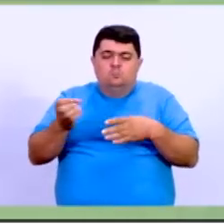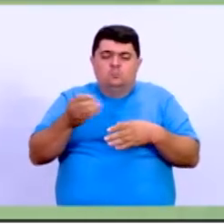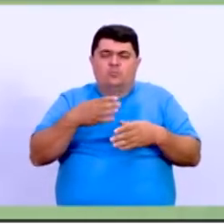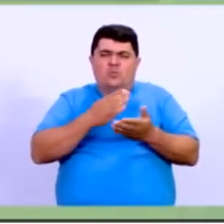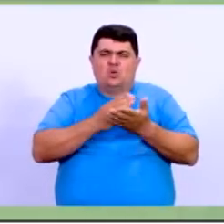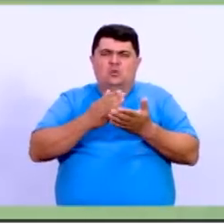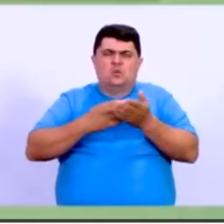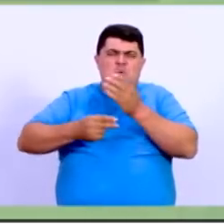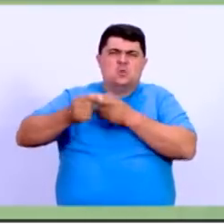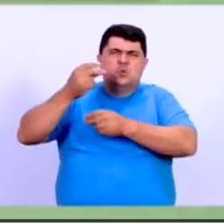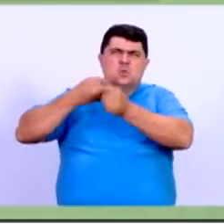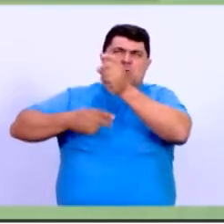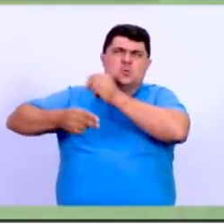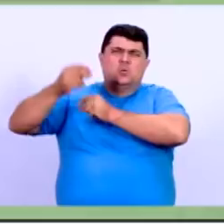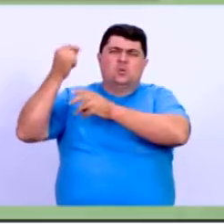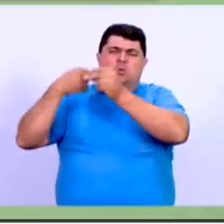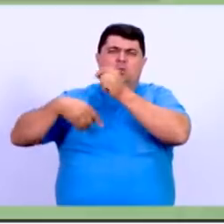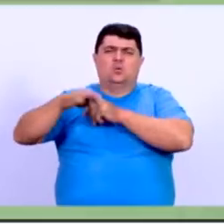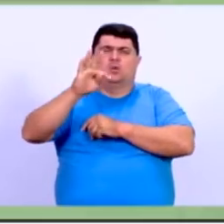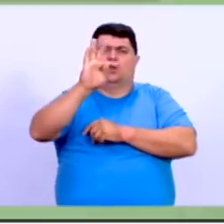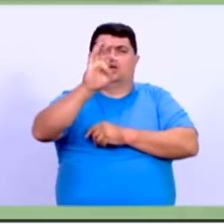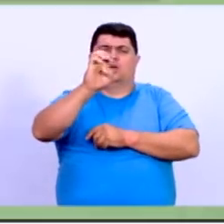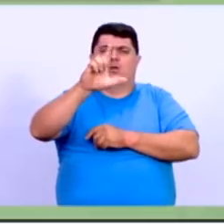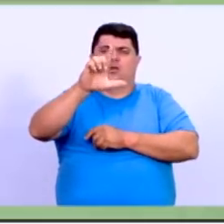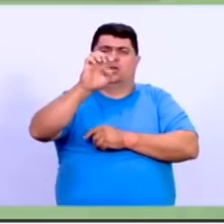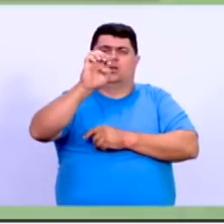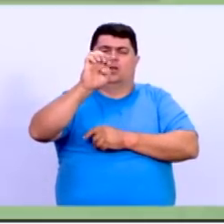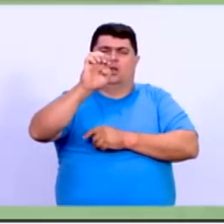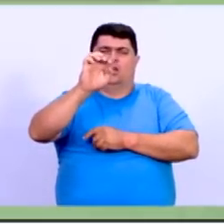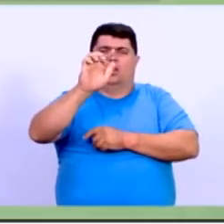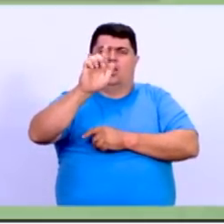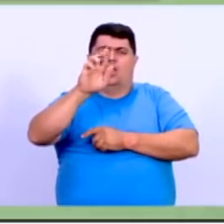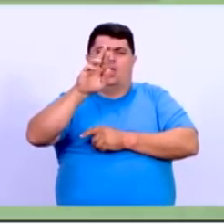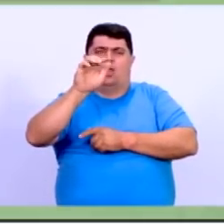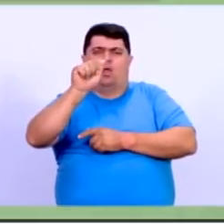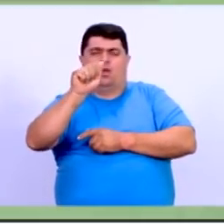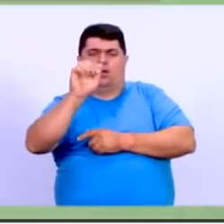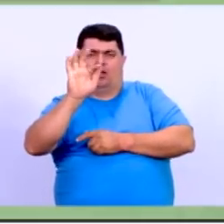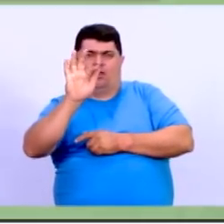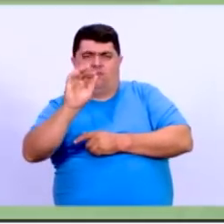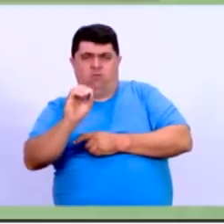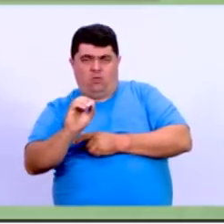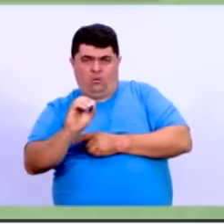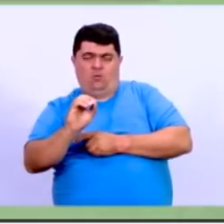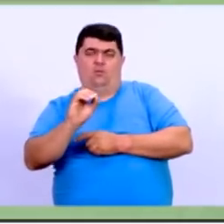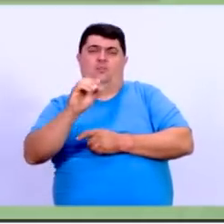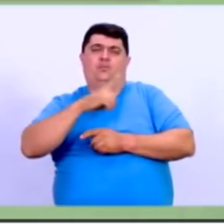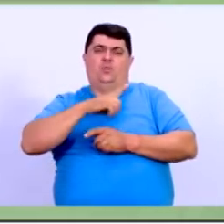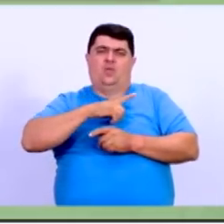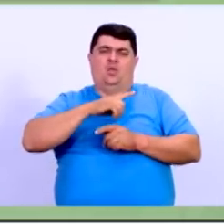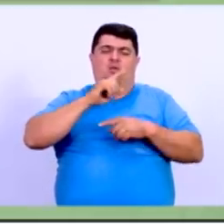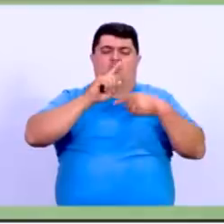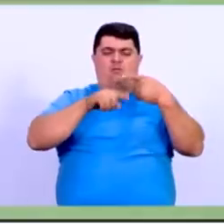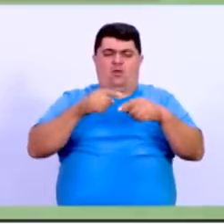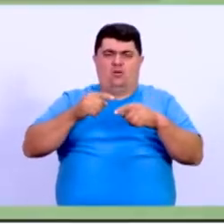o surgimento do telégrafo. É praticamente uma evolução. Ó. Depois veio o telefone, a questão do rádio,